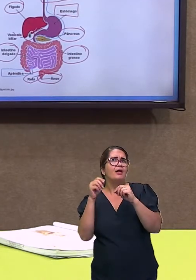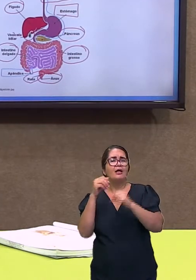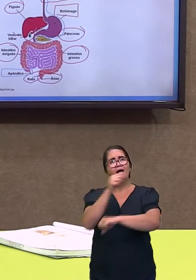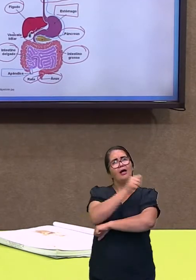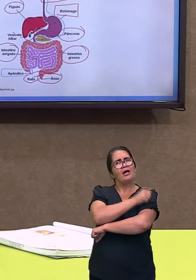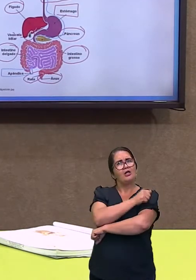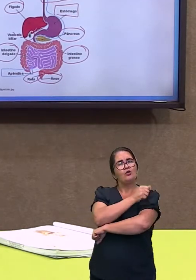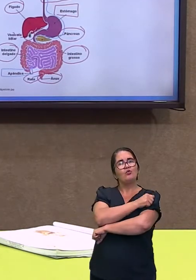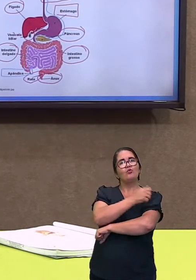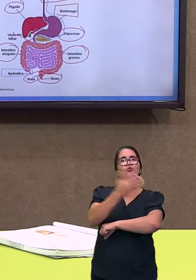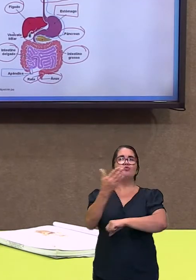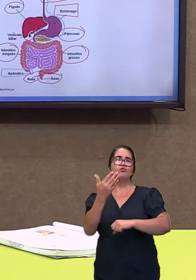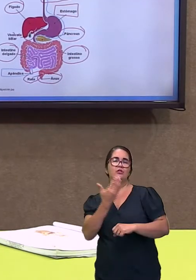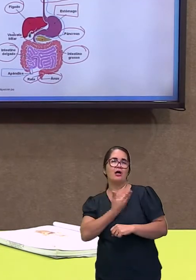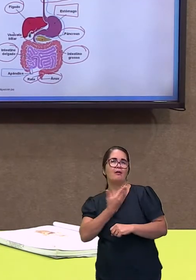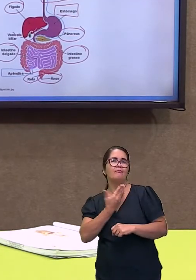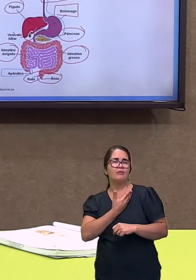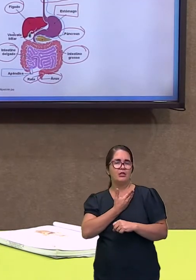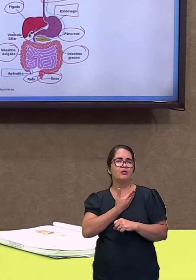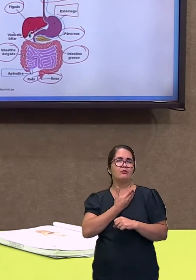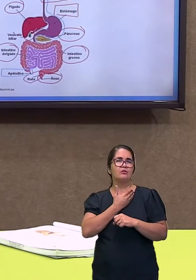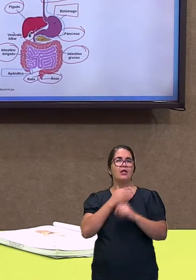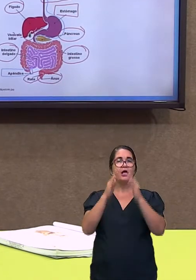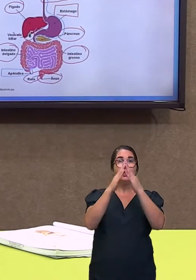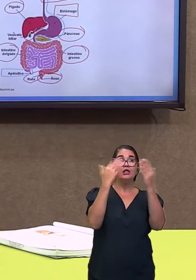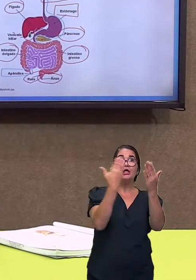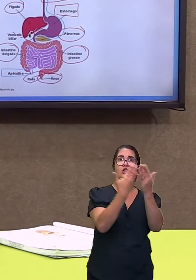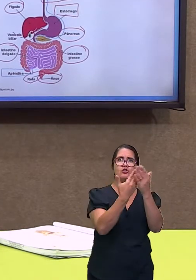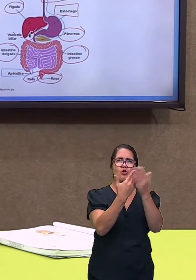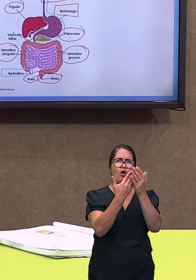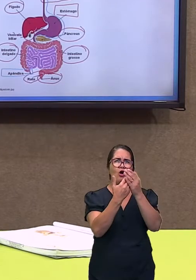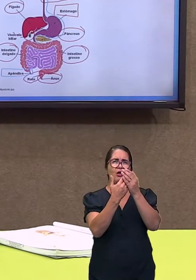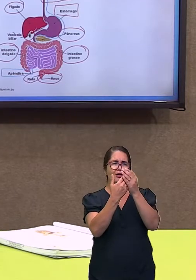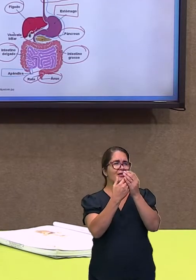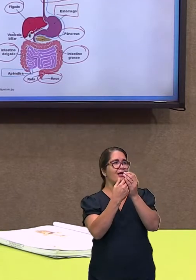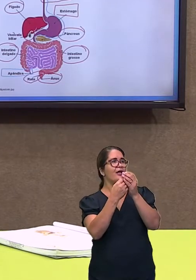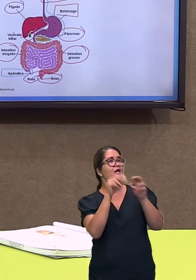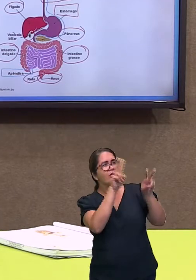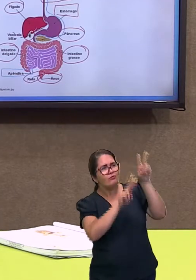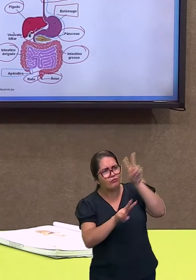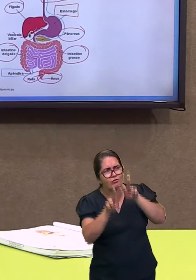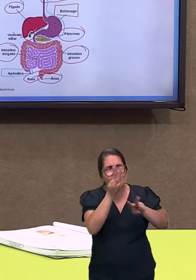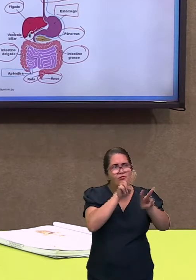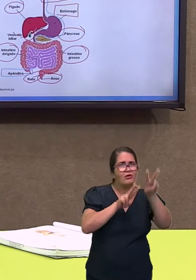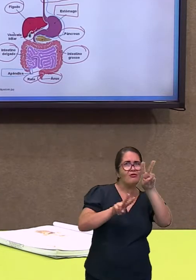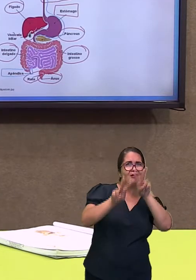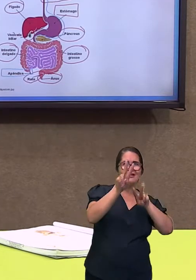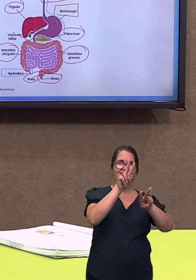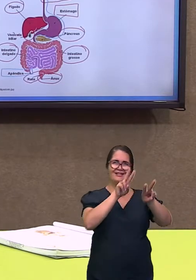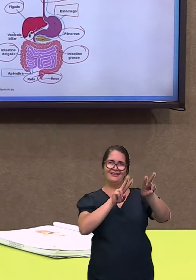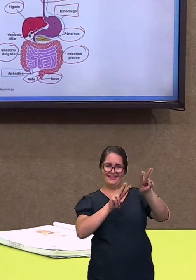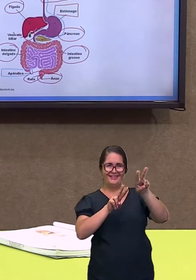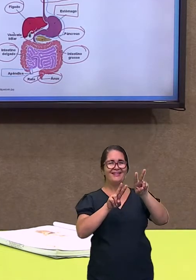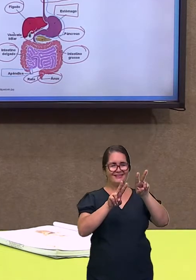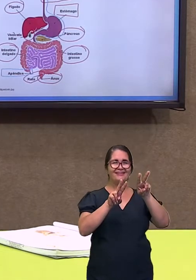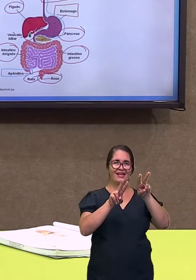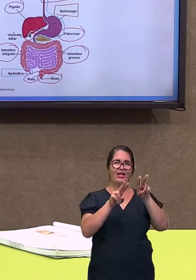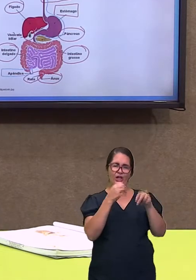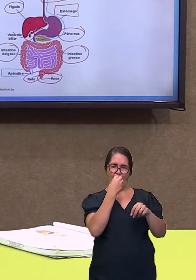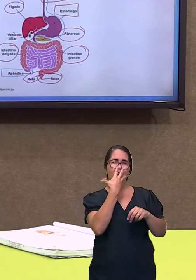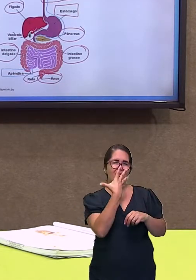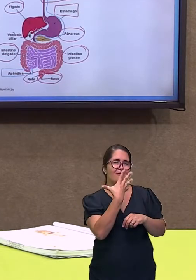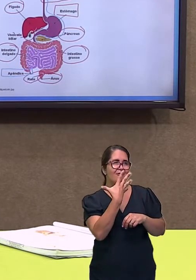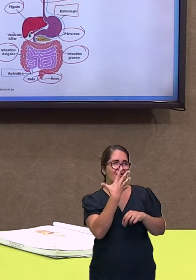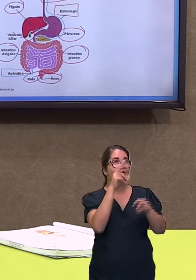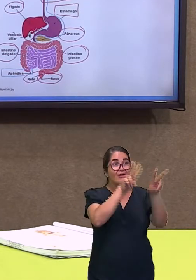para conhecimento. Alguns professores usaram como ferramenta de trabalho para mostrar para os alunos da sala,